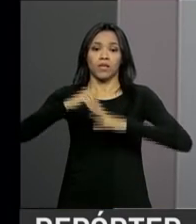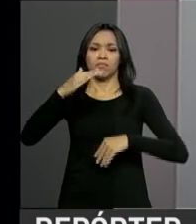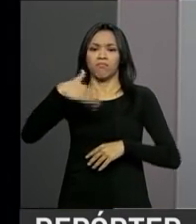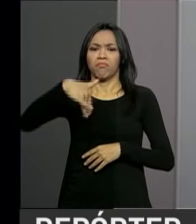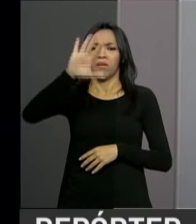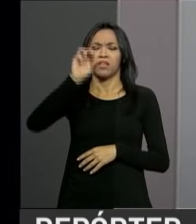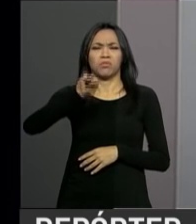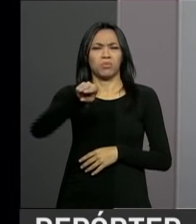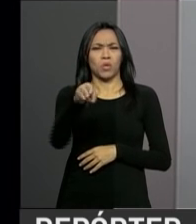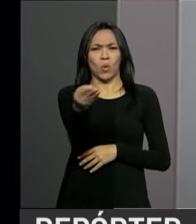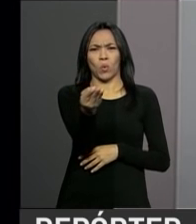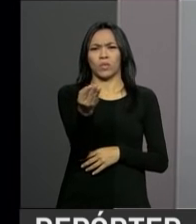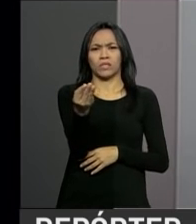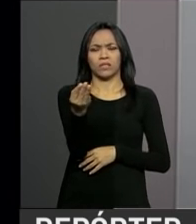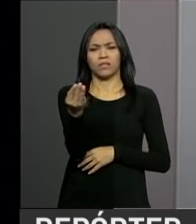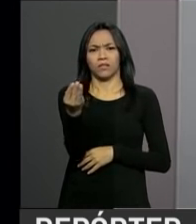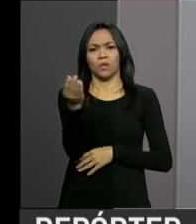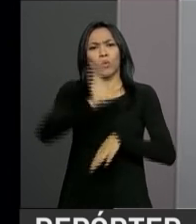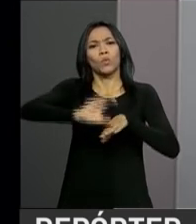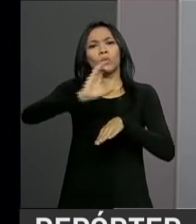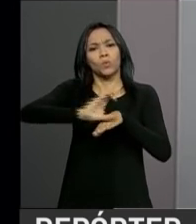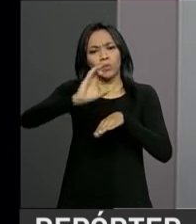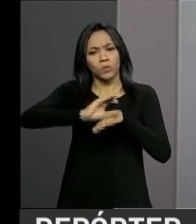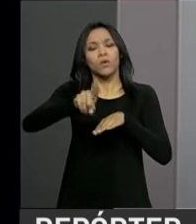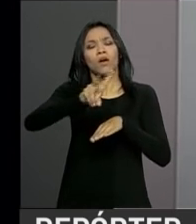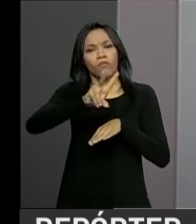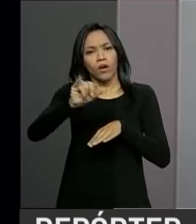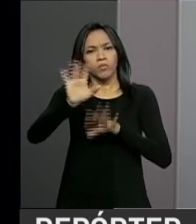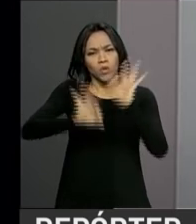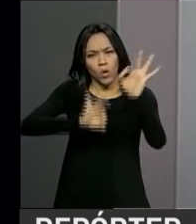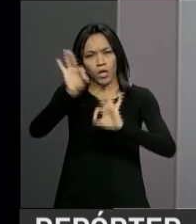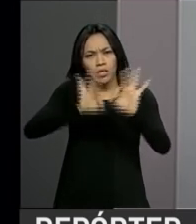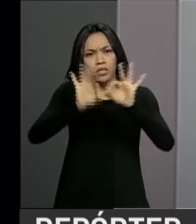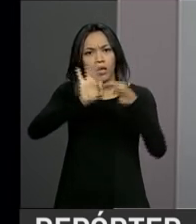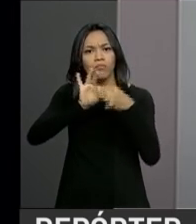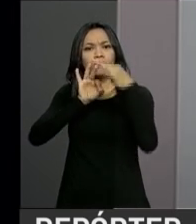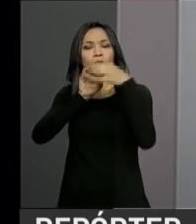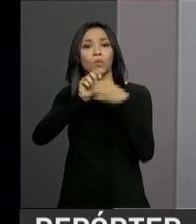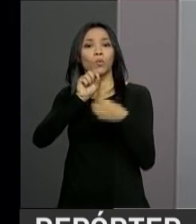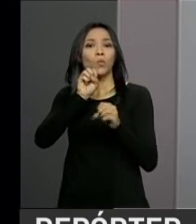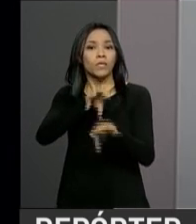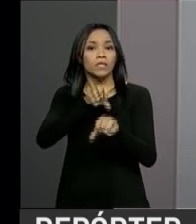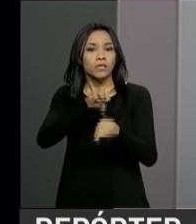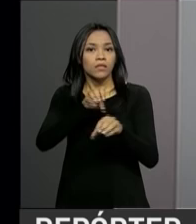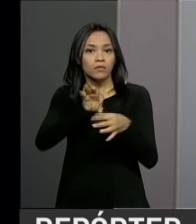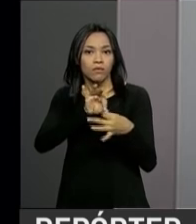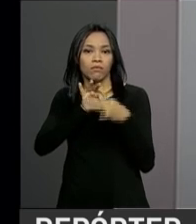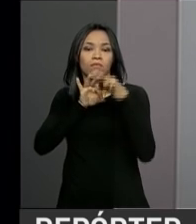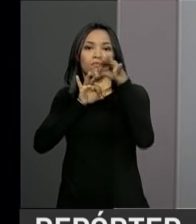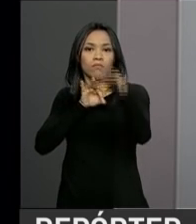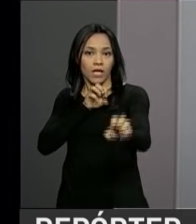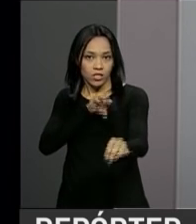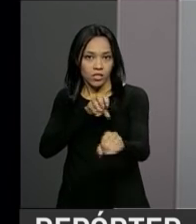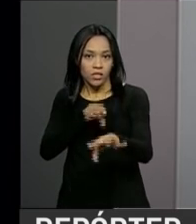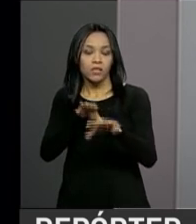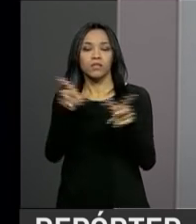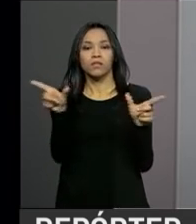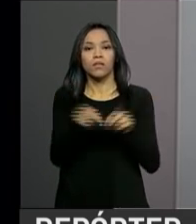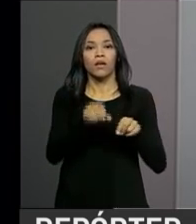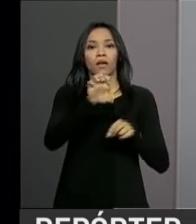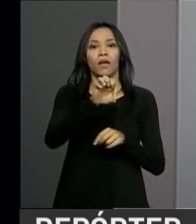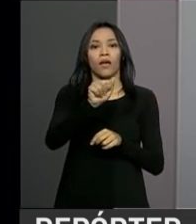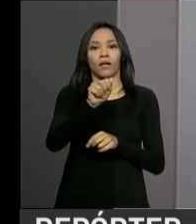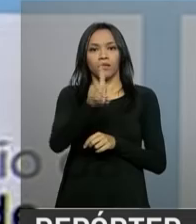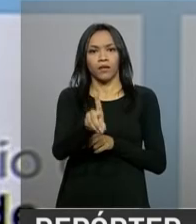com o SUS Então vamos estabelecer uma rede de educação à distância um de Treinamento permanente São muitos os